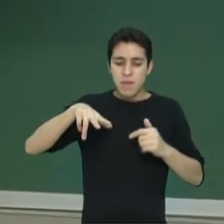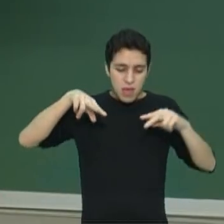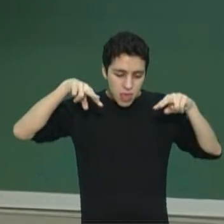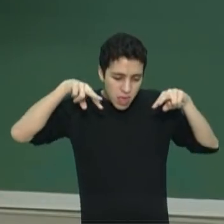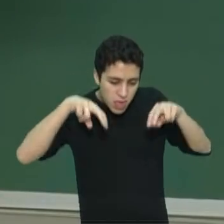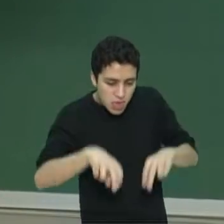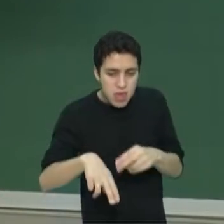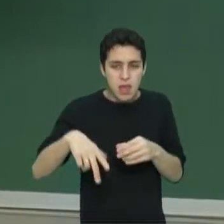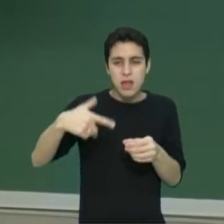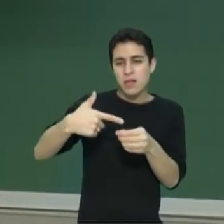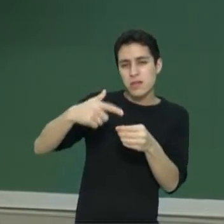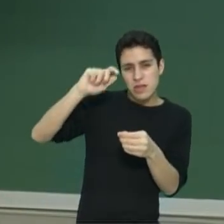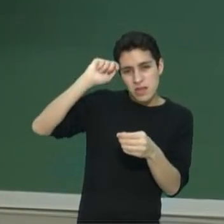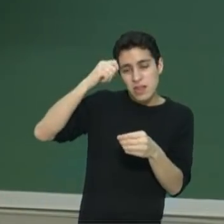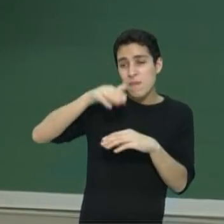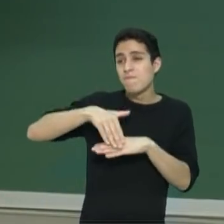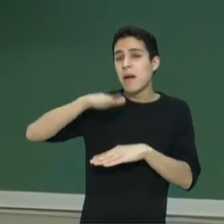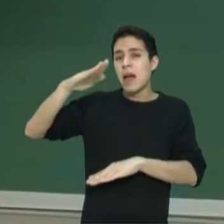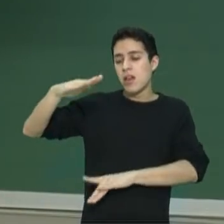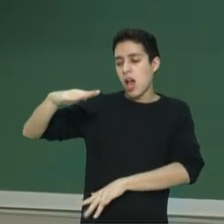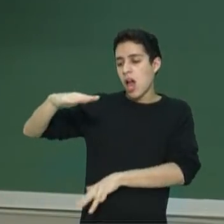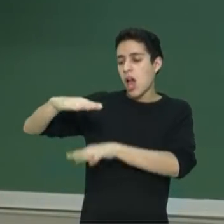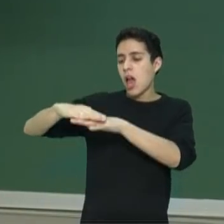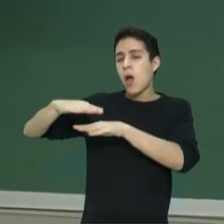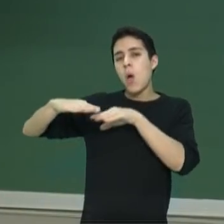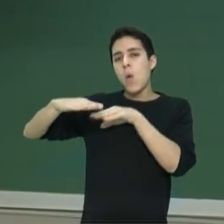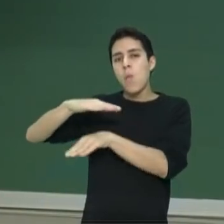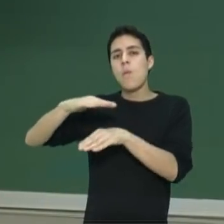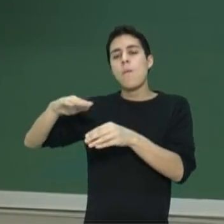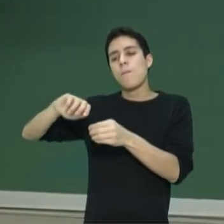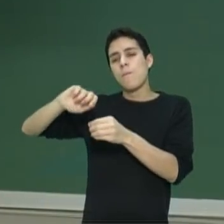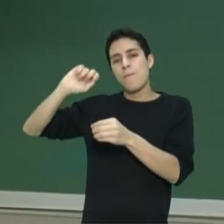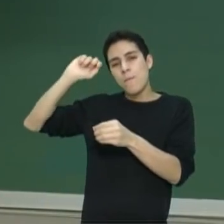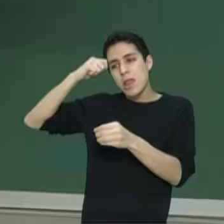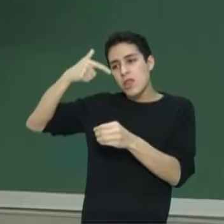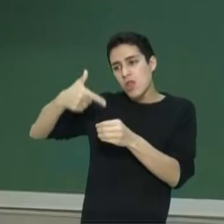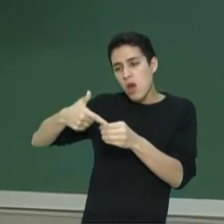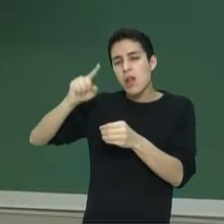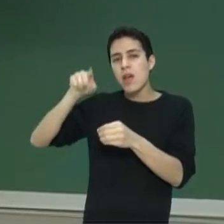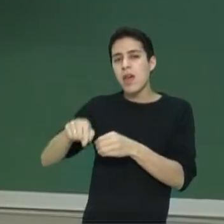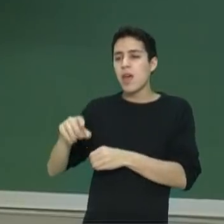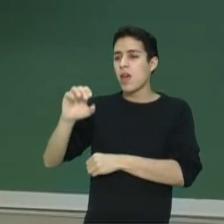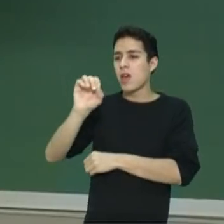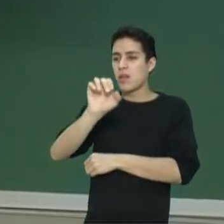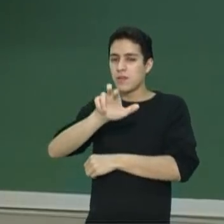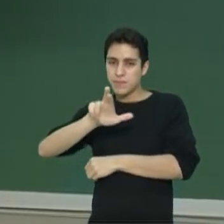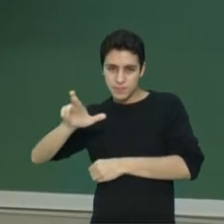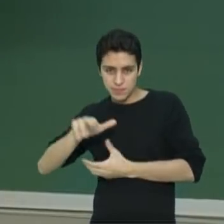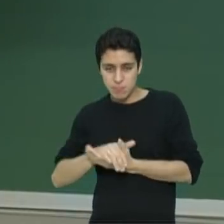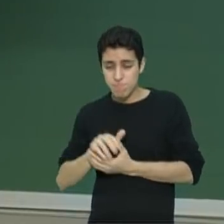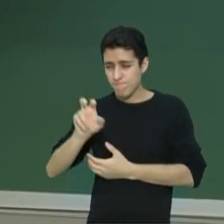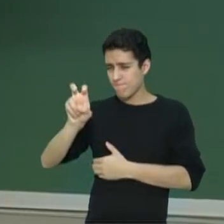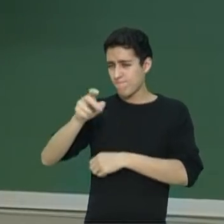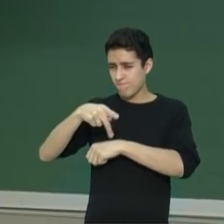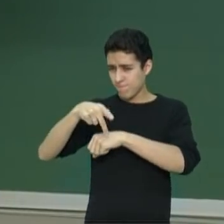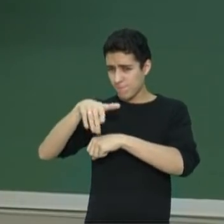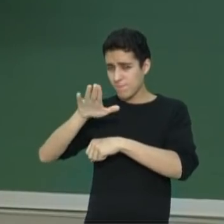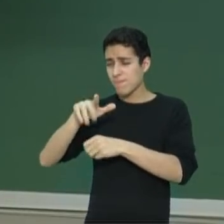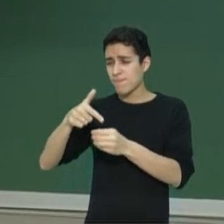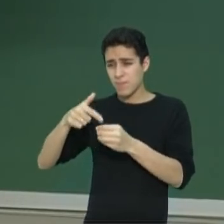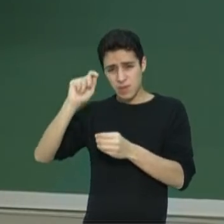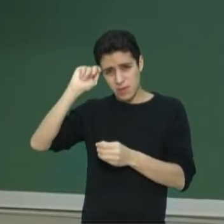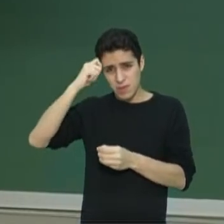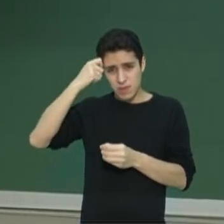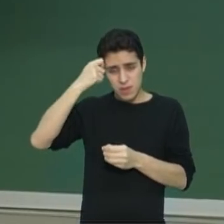né? As maiores reservas de petróleo estão no Oriente Médio. Os cinco países que têm as maiores reservas de petróleo